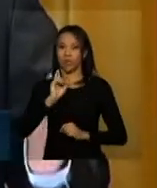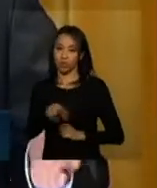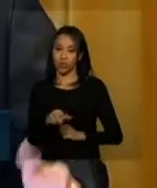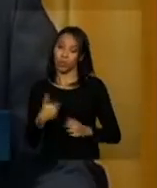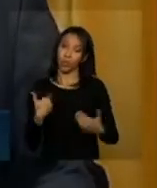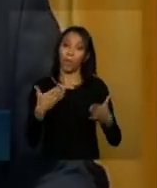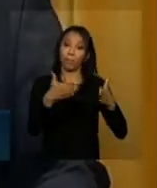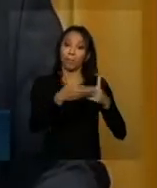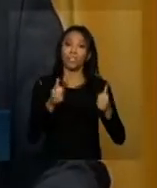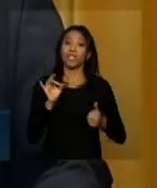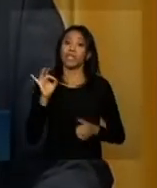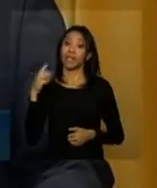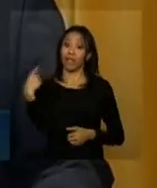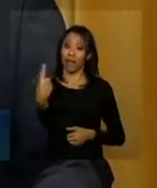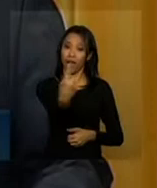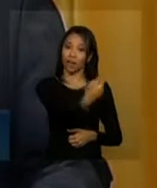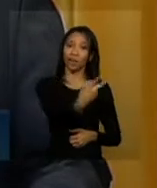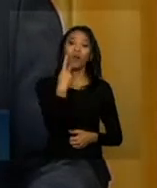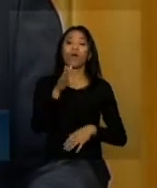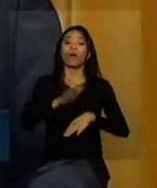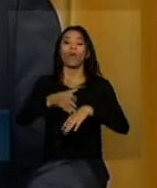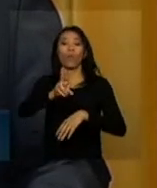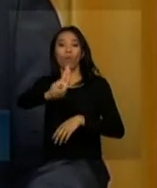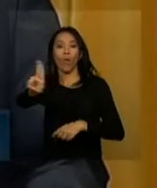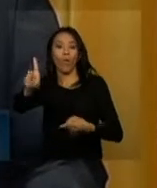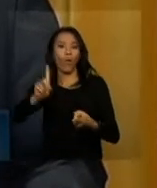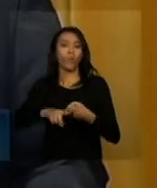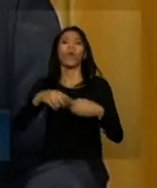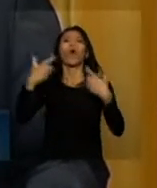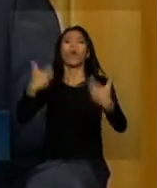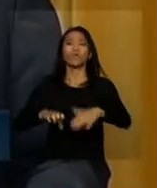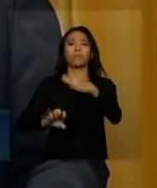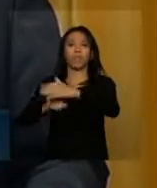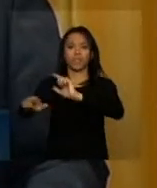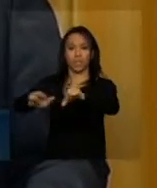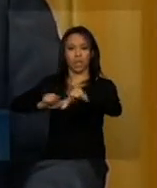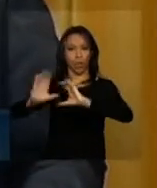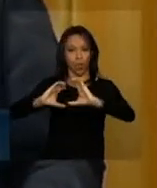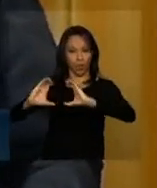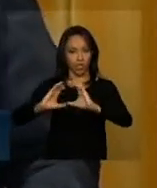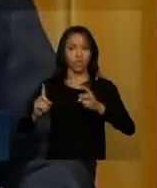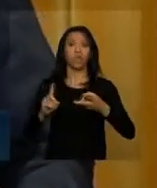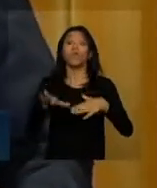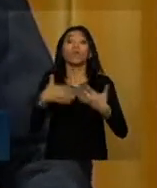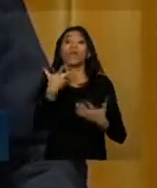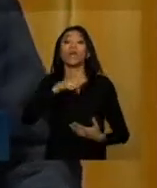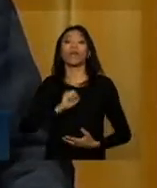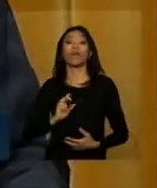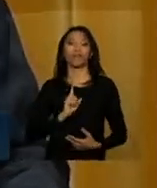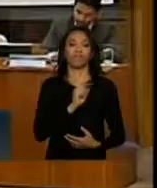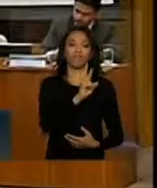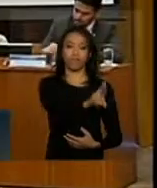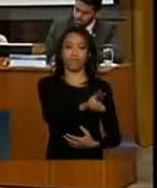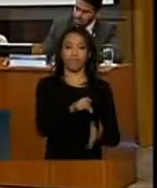pedir que cada um fale o seu nome, o nome de sua empresa de comunicação e a quem dirige a pergunta.